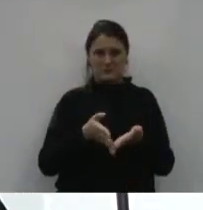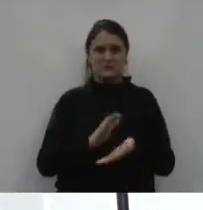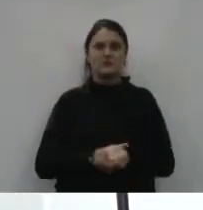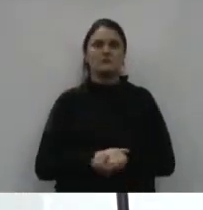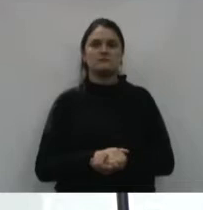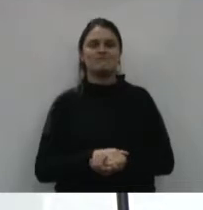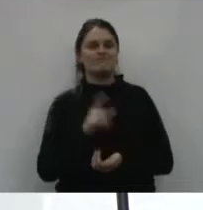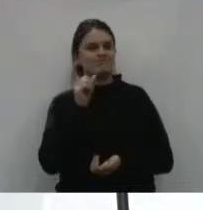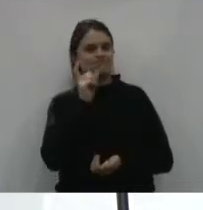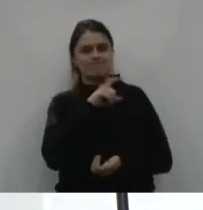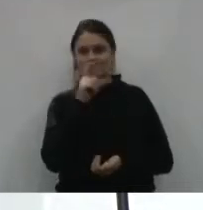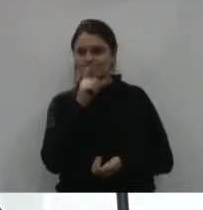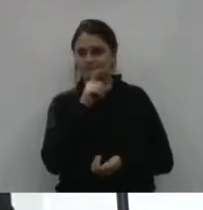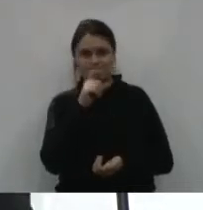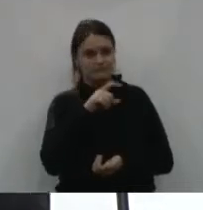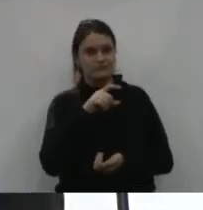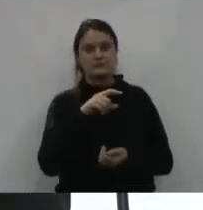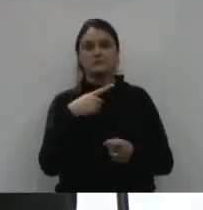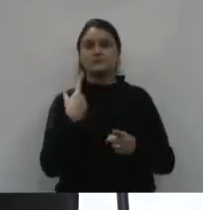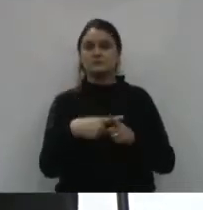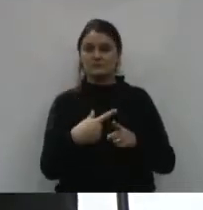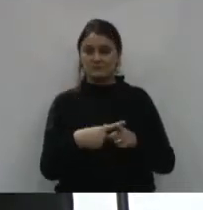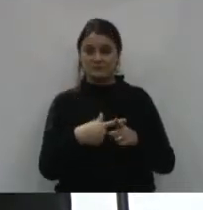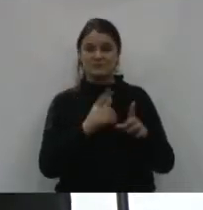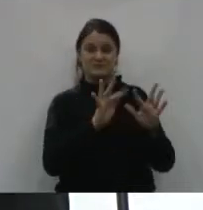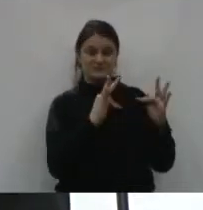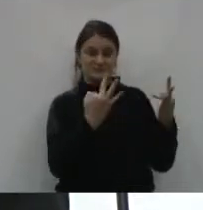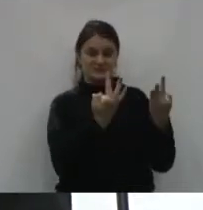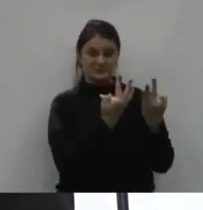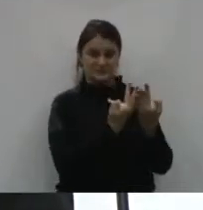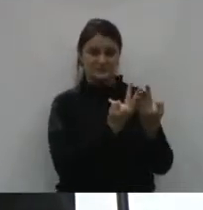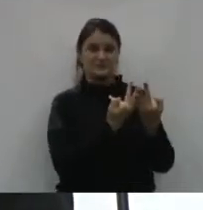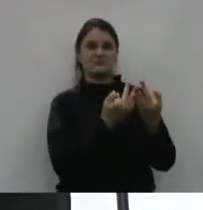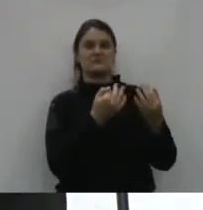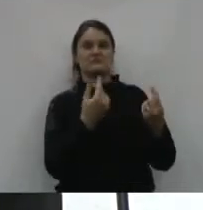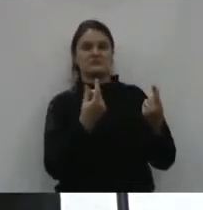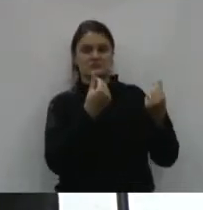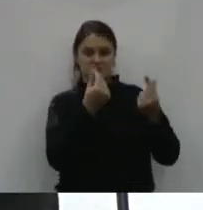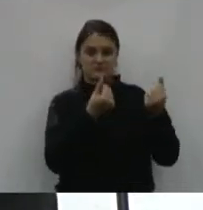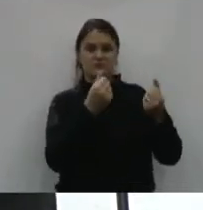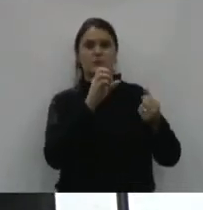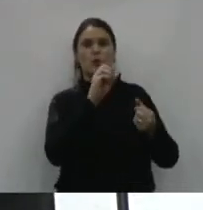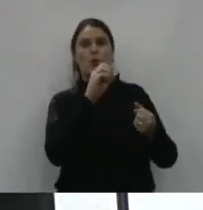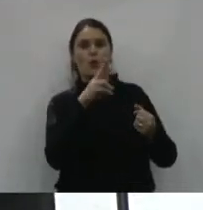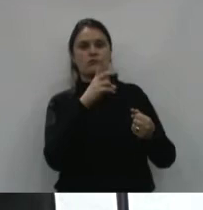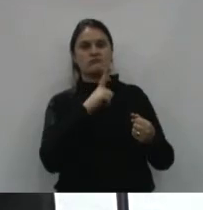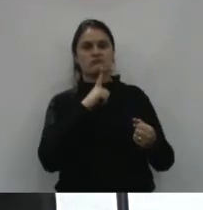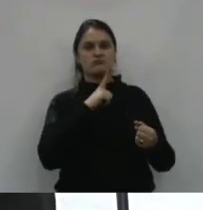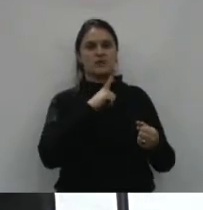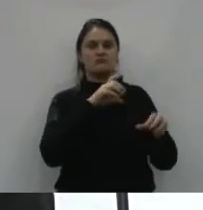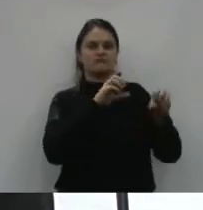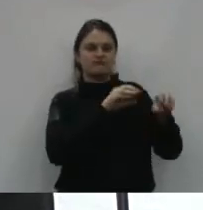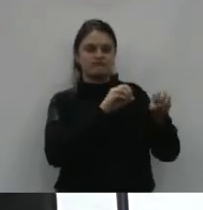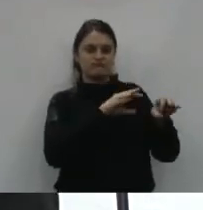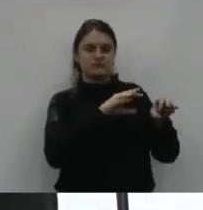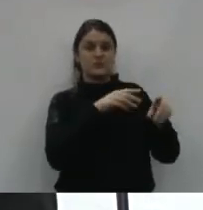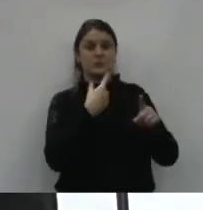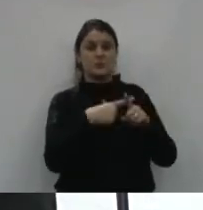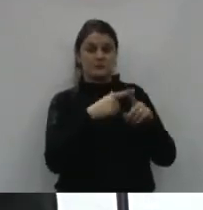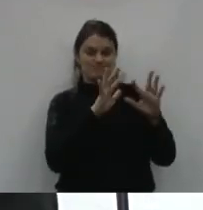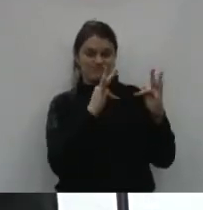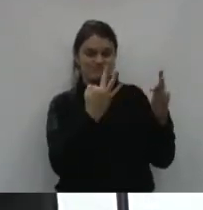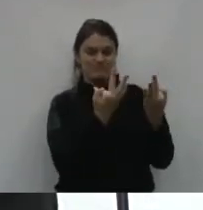baixo não níveis níveis de renda familiar e educação não são de indicadores de abuso